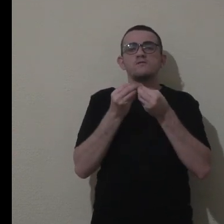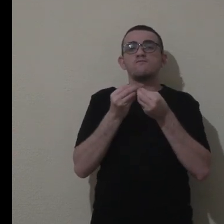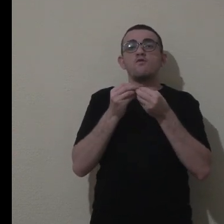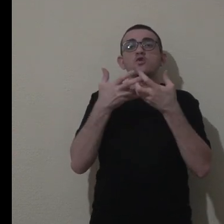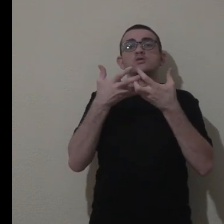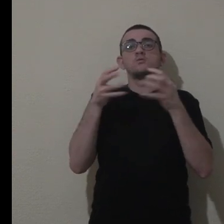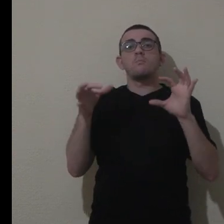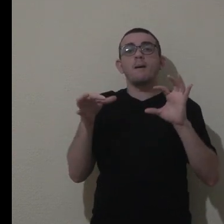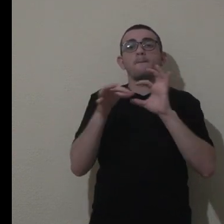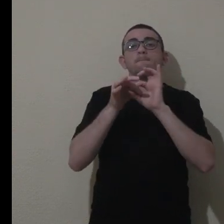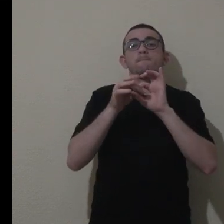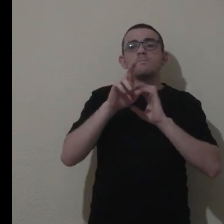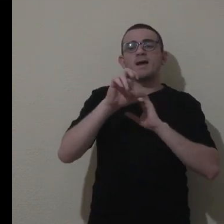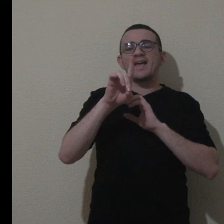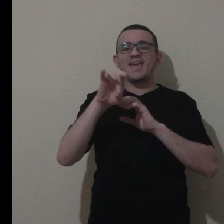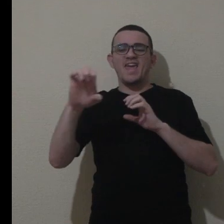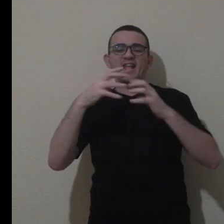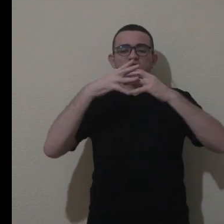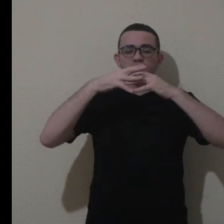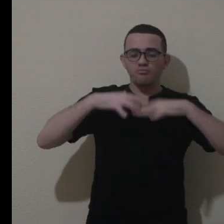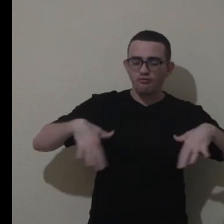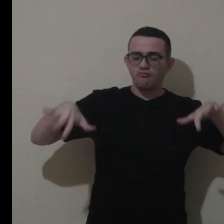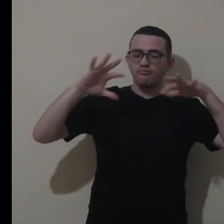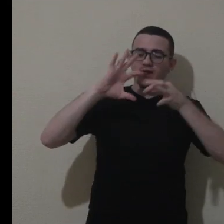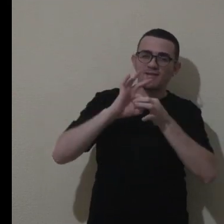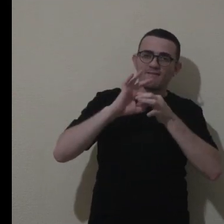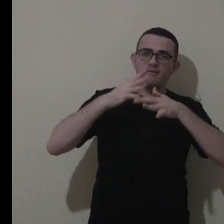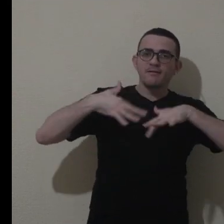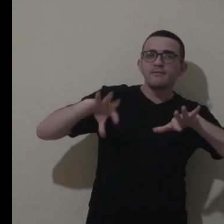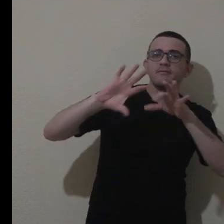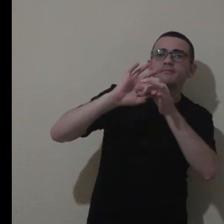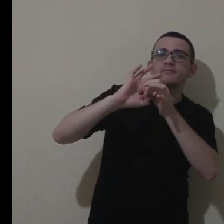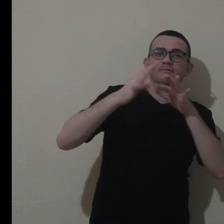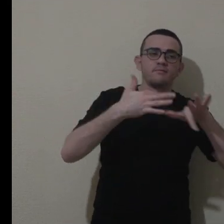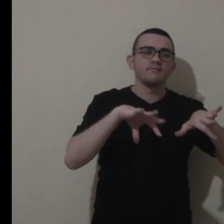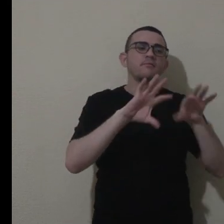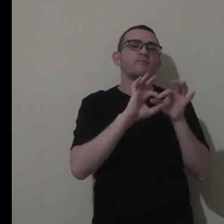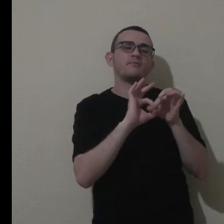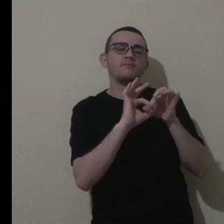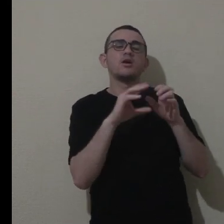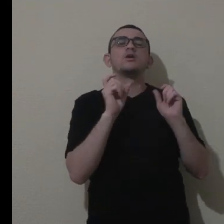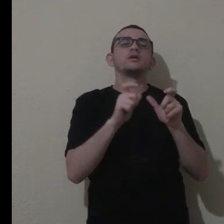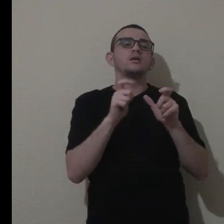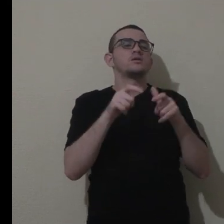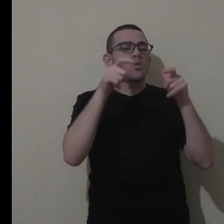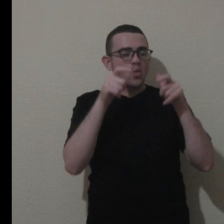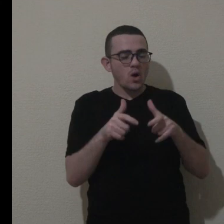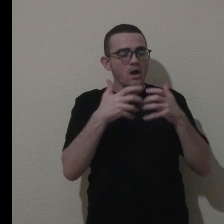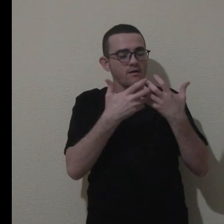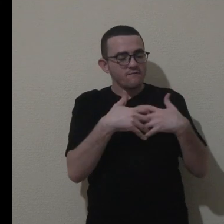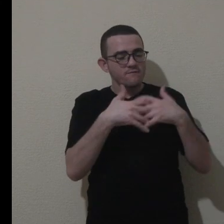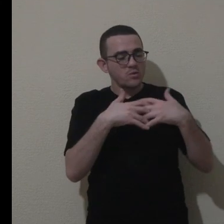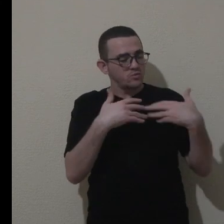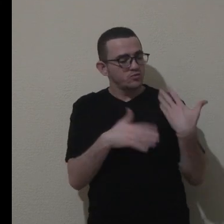uma rede, né? Então, existem redes cerebrais que são responsáveis pelo funcionamento,